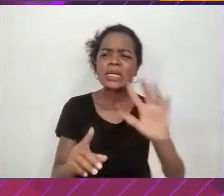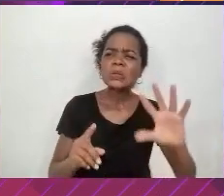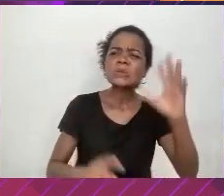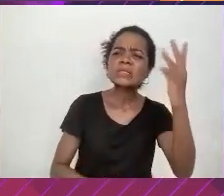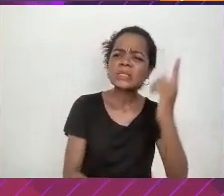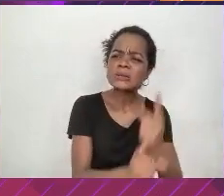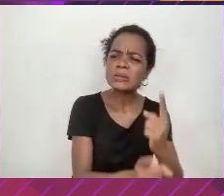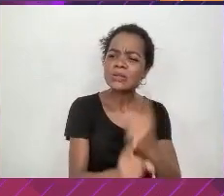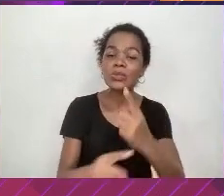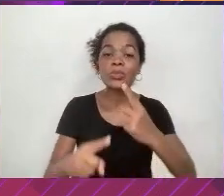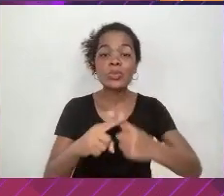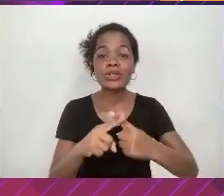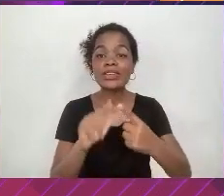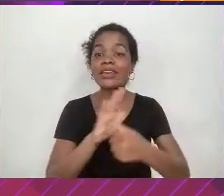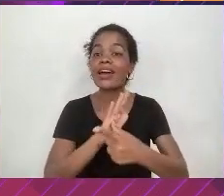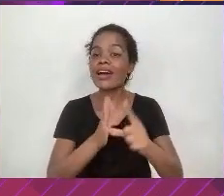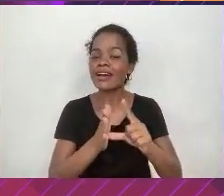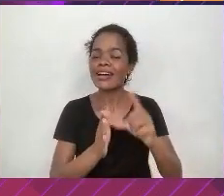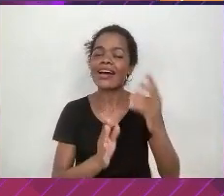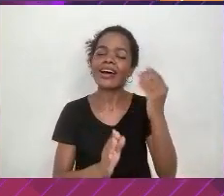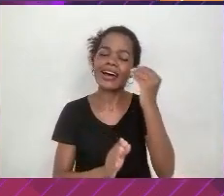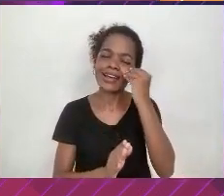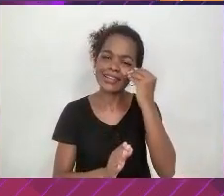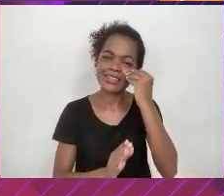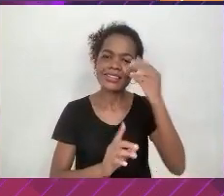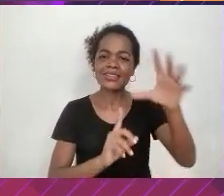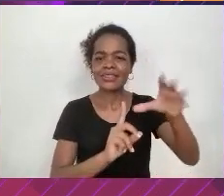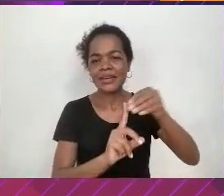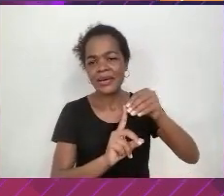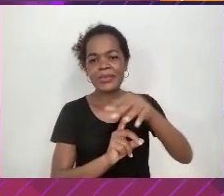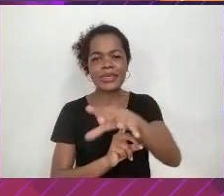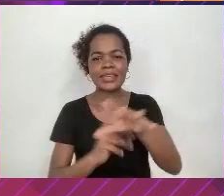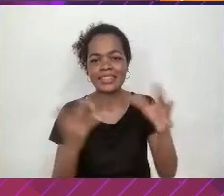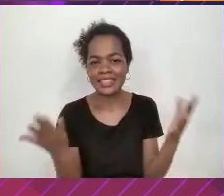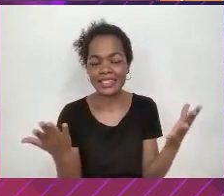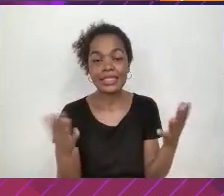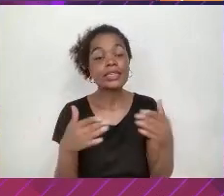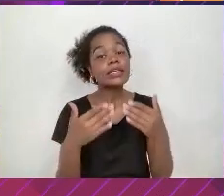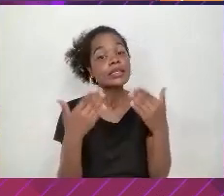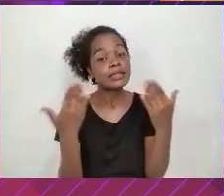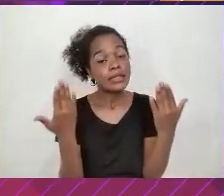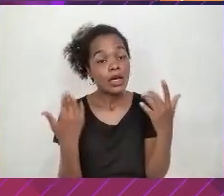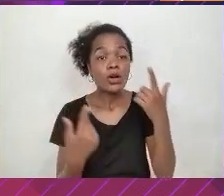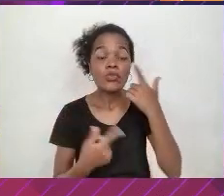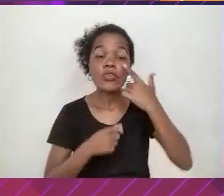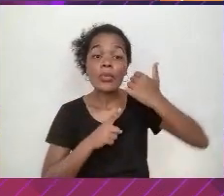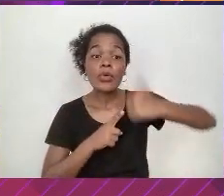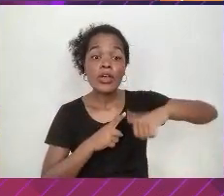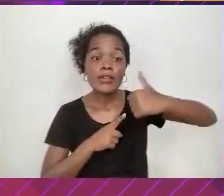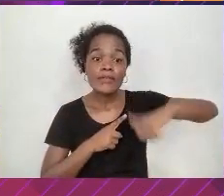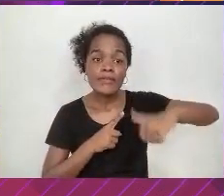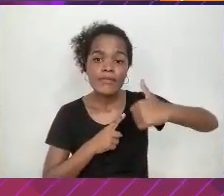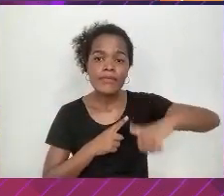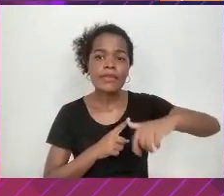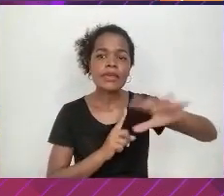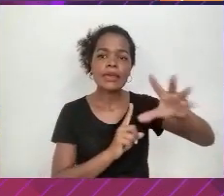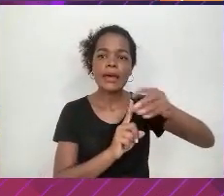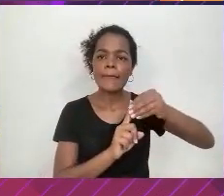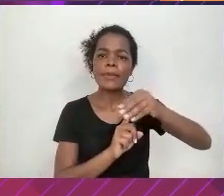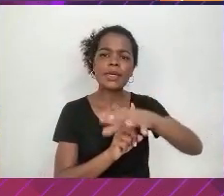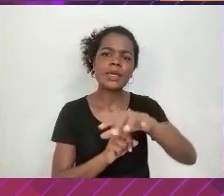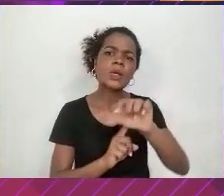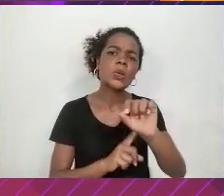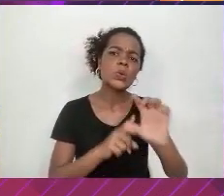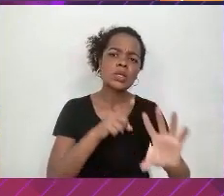testou a API. Se deu erro, o problema é de onde? É da nossa API. Então, vamos rever toda a nossa API, vamos ver o que está